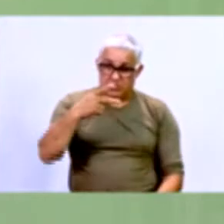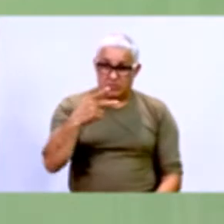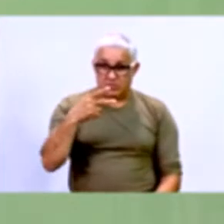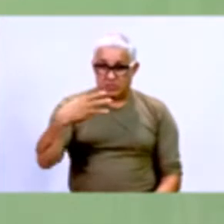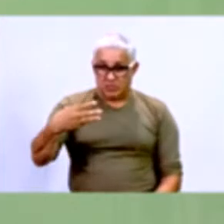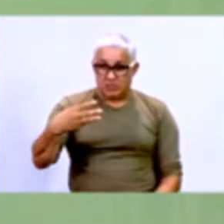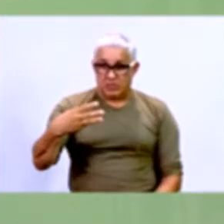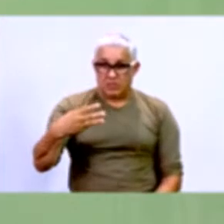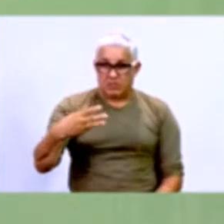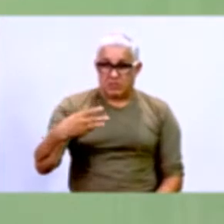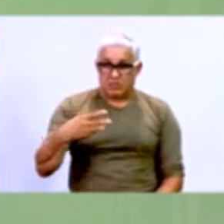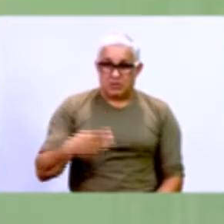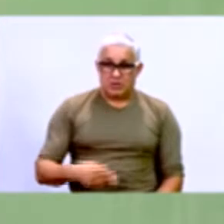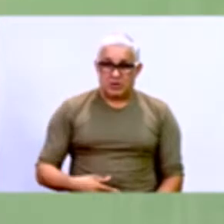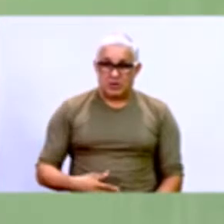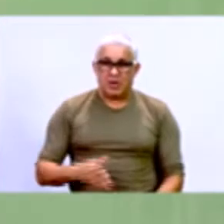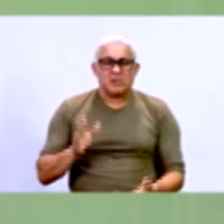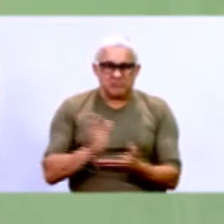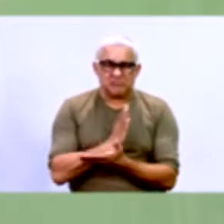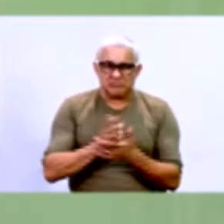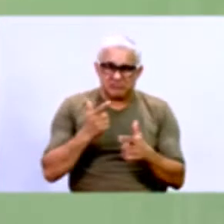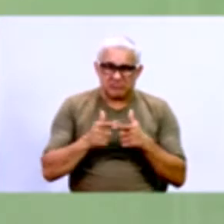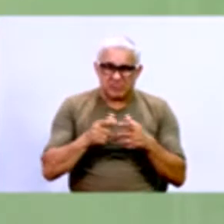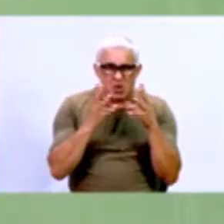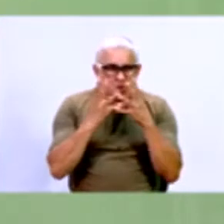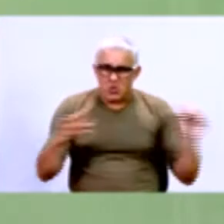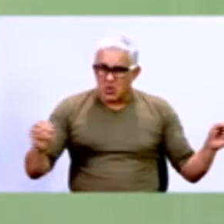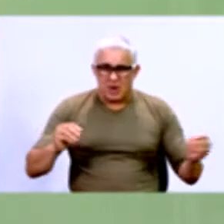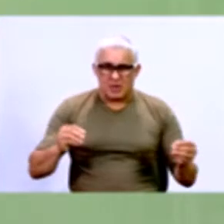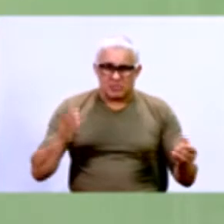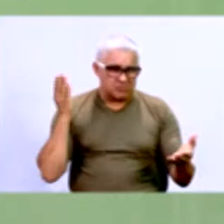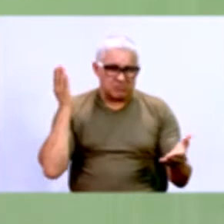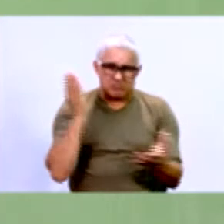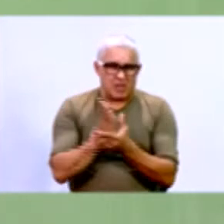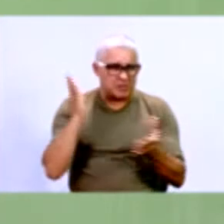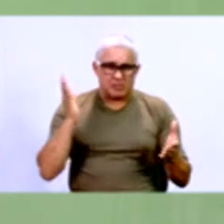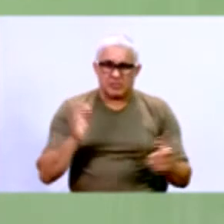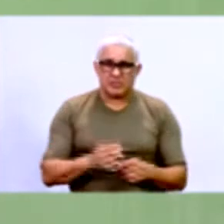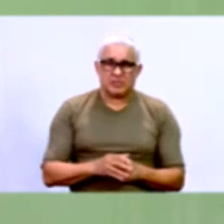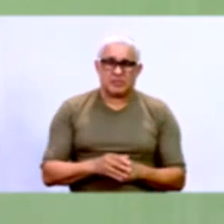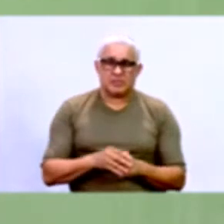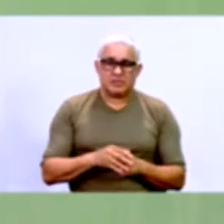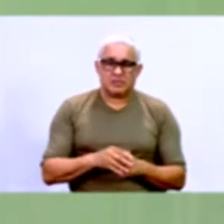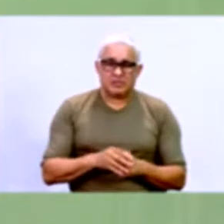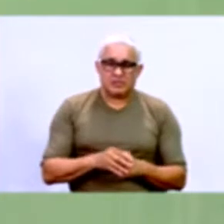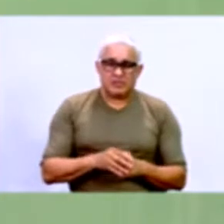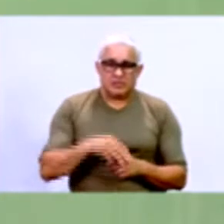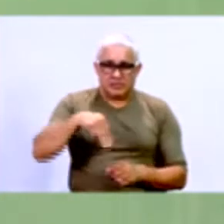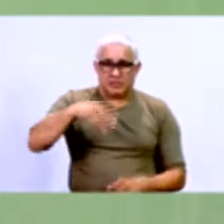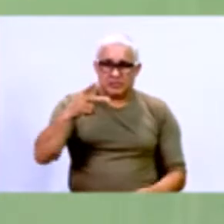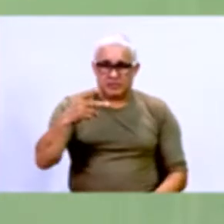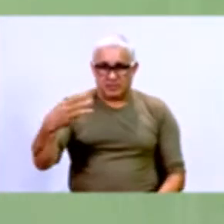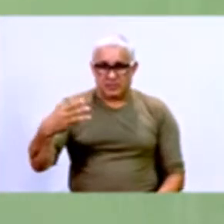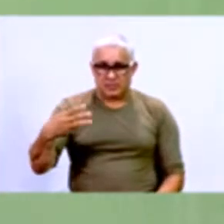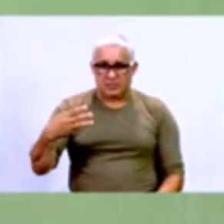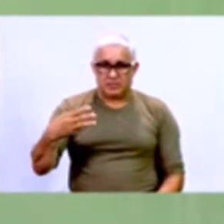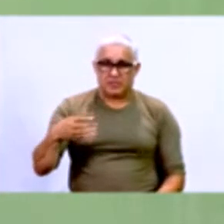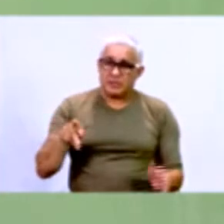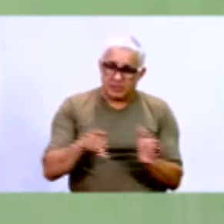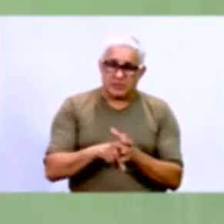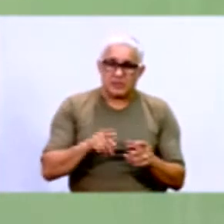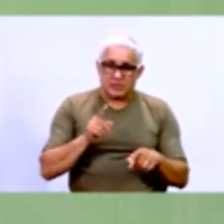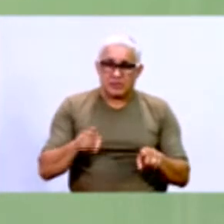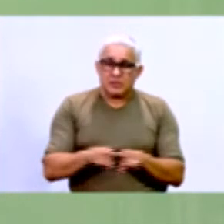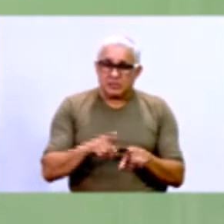porque acabar com alguns problemas, né, superar os problemas presentes no MP3. Ele tem uma qualidade superior